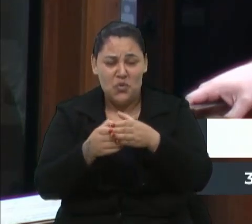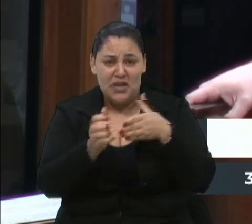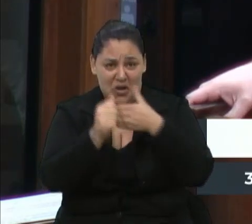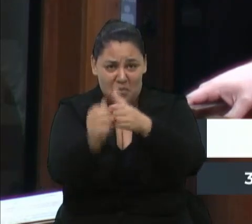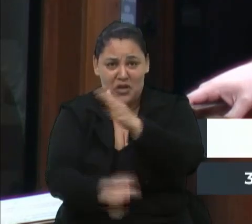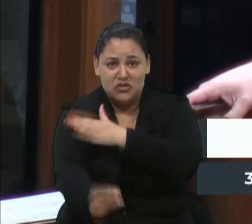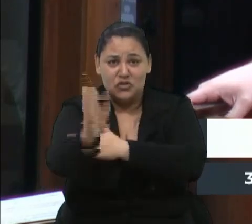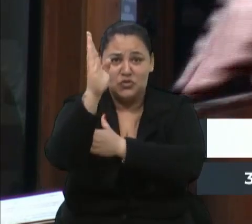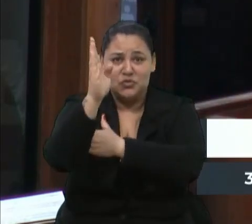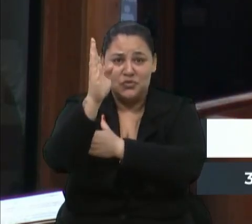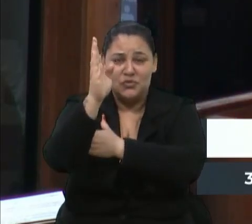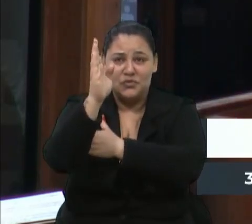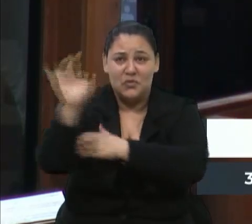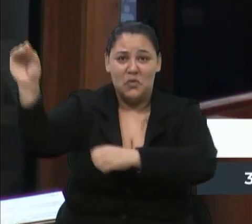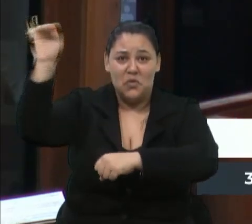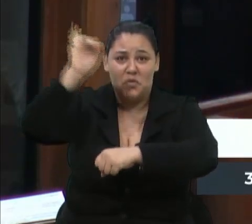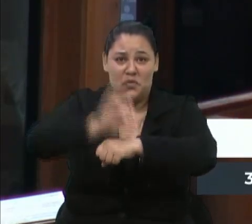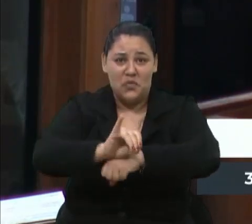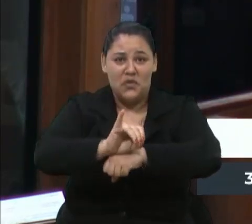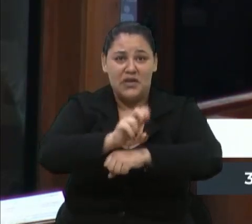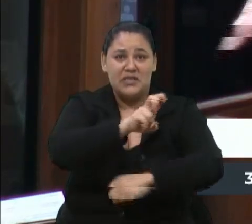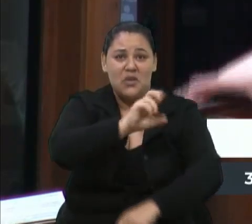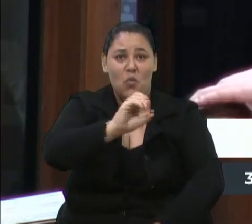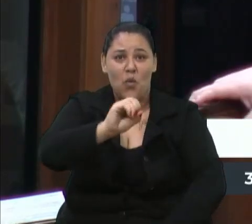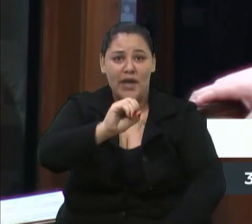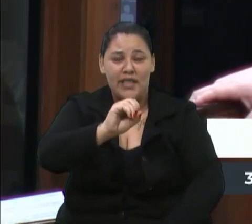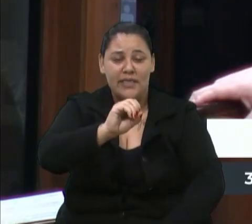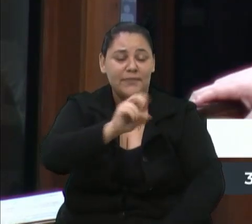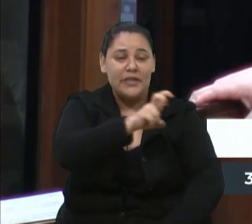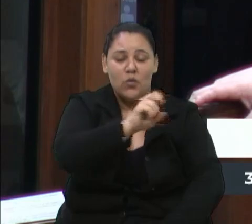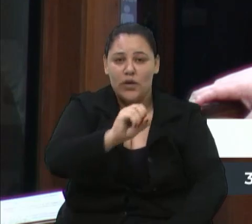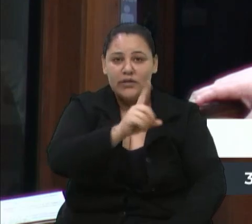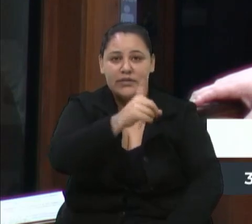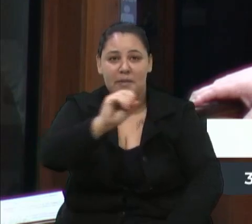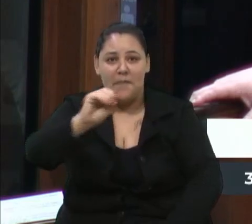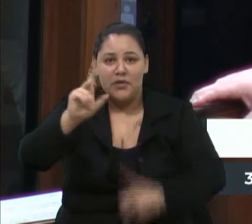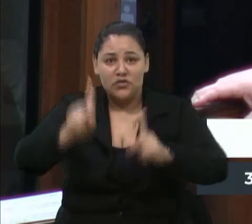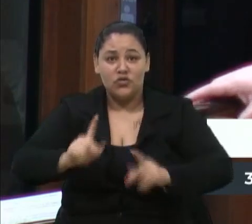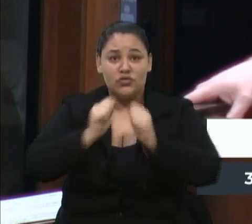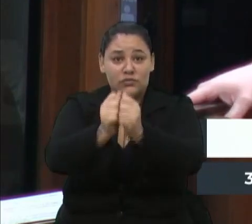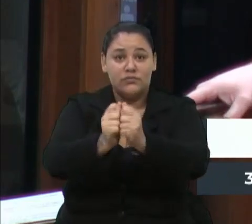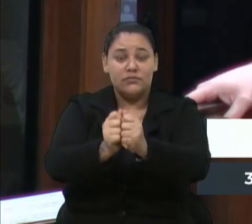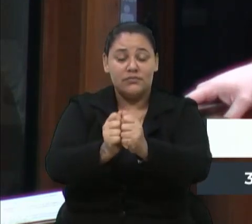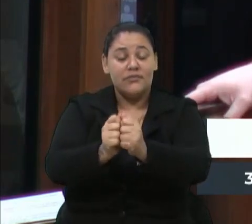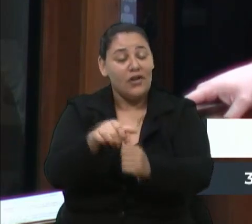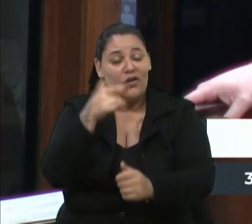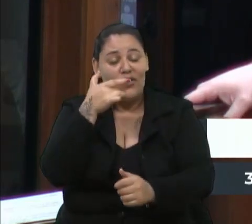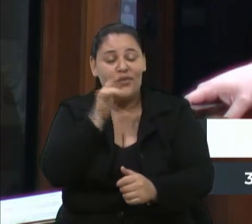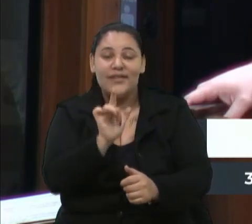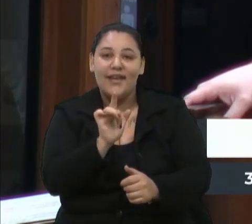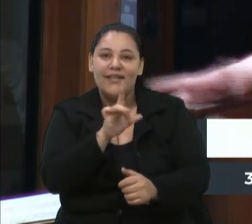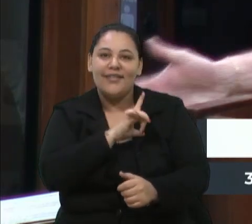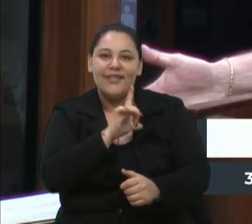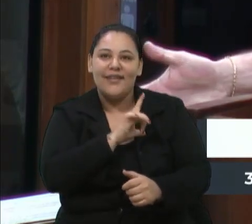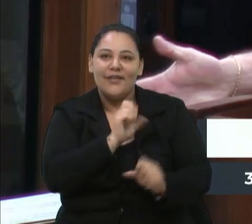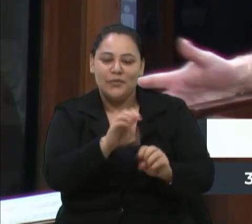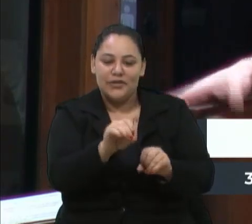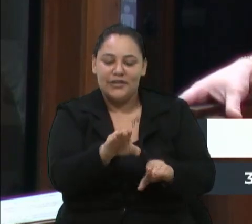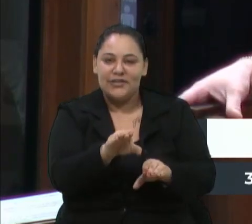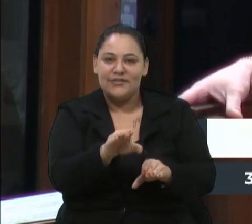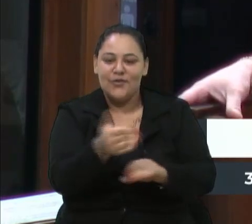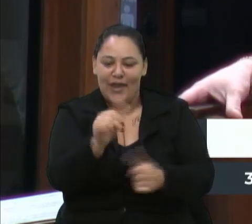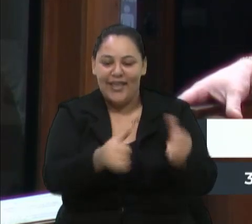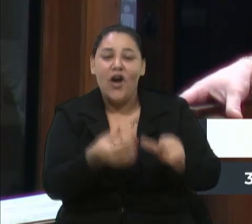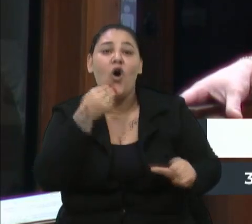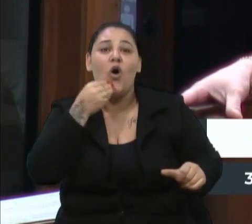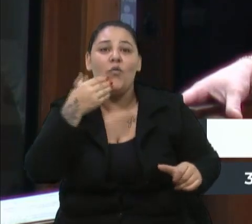viagens internacionais, que é 50, 100 pessoas junto, tu consegue trazer uma educação de qualidade. É óbvio que